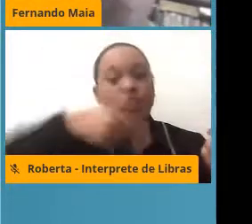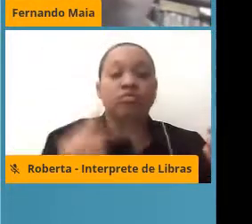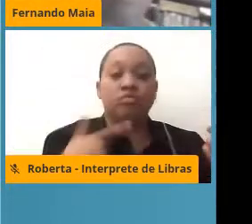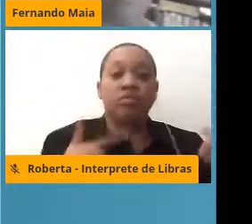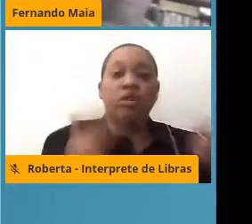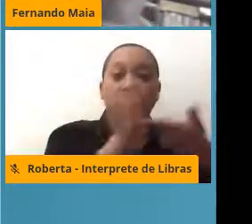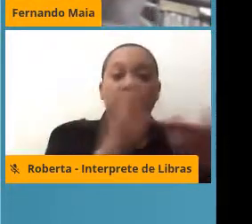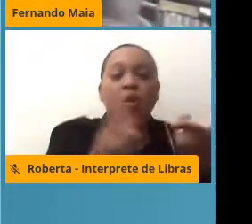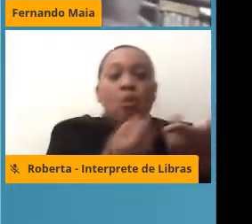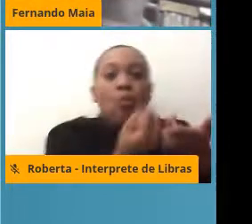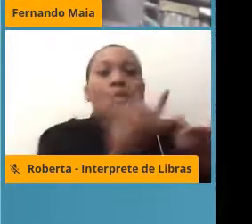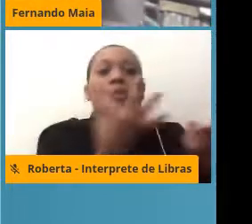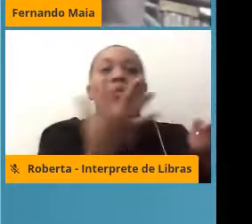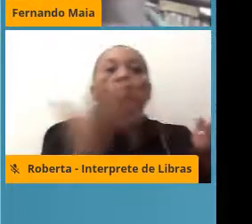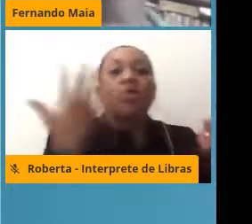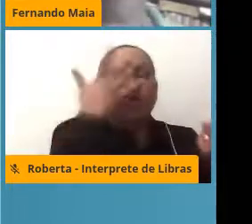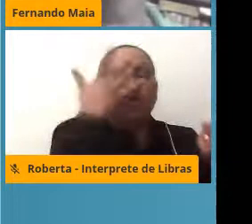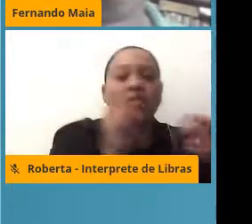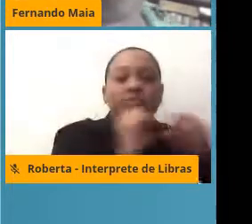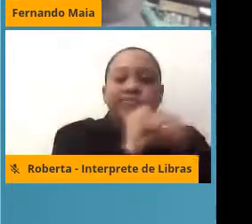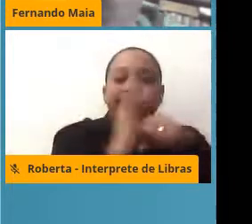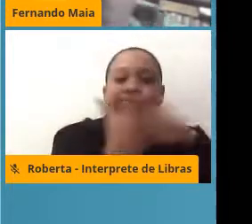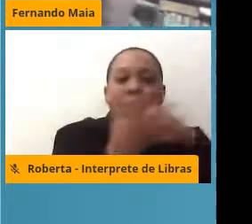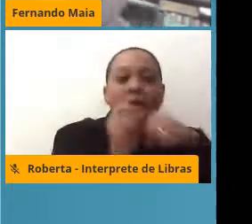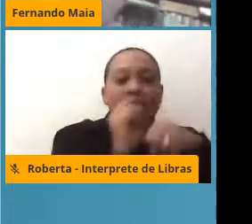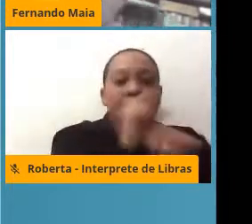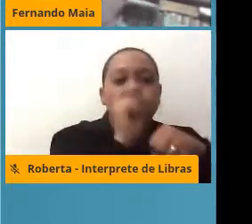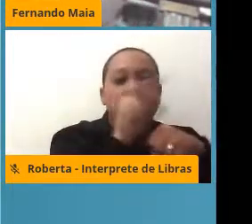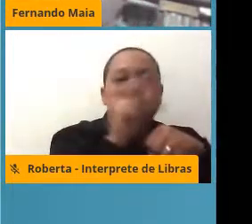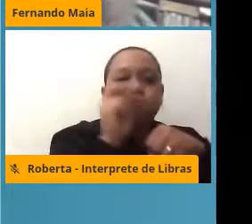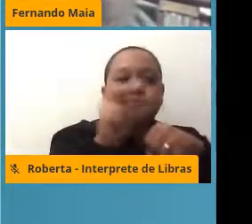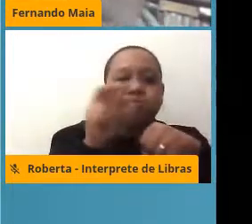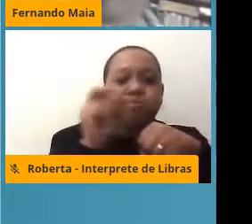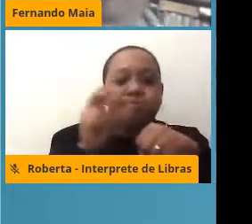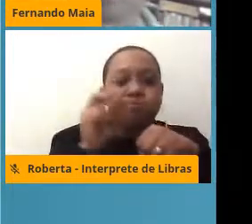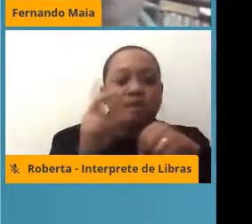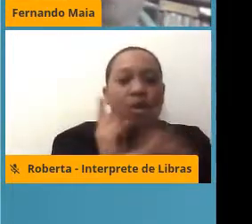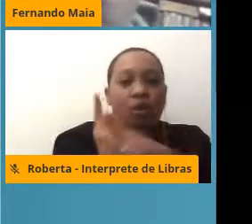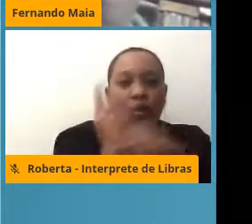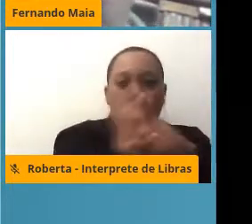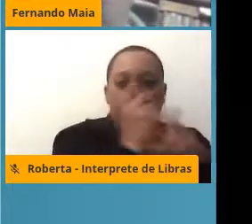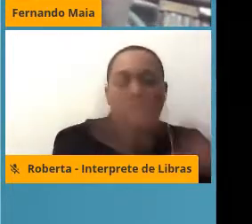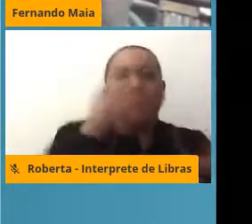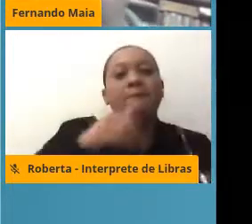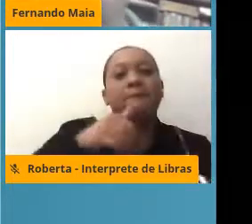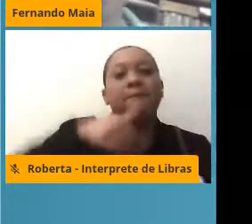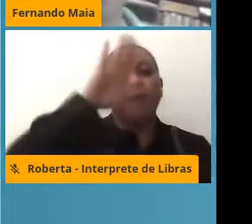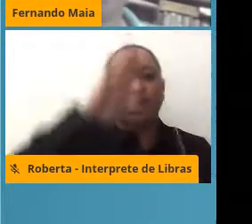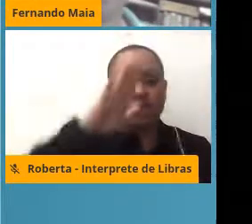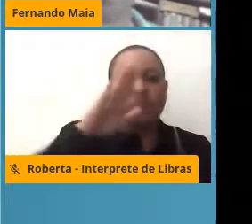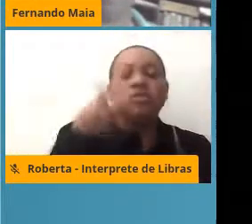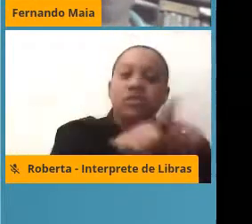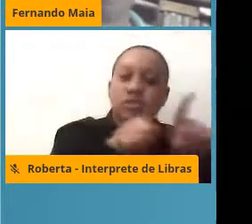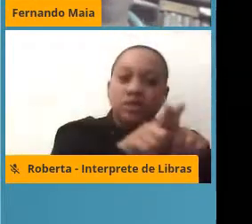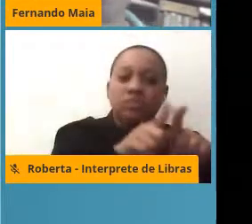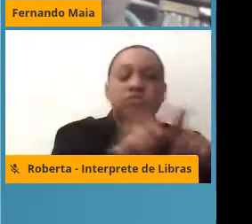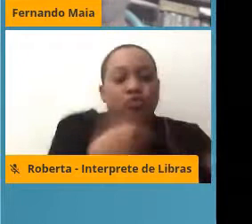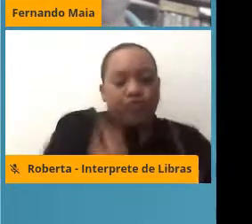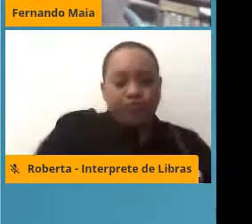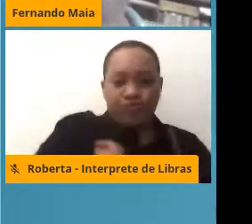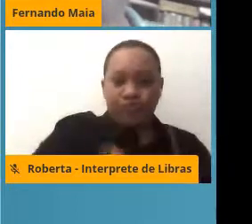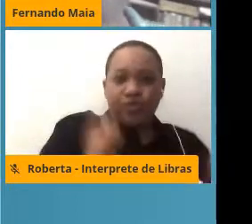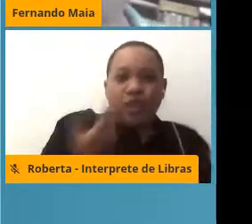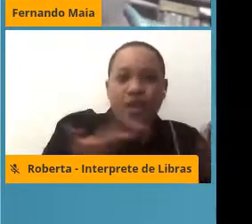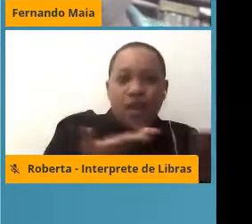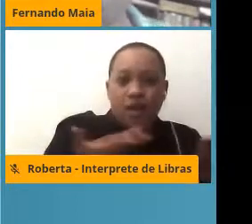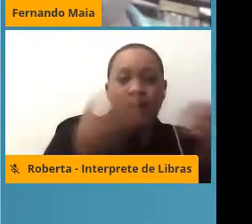grande quantidade de coronavírus que a gente tem visto na natureza, e que esse coronavírus pandêmico que a gente está vivendo agora é